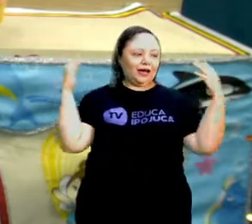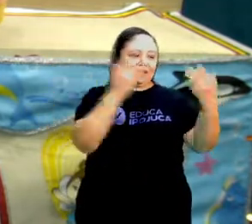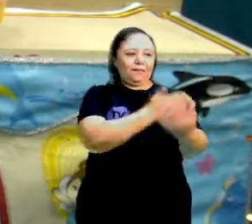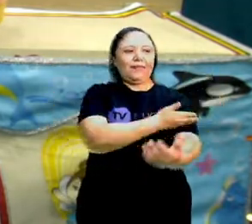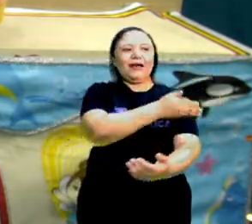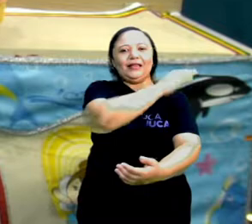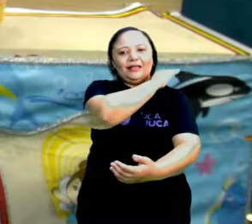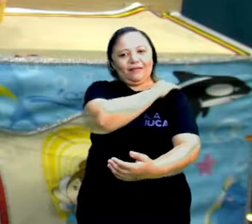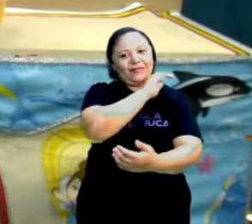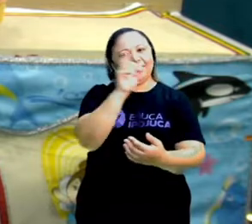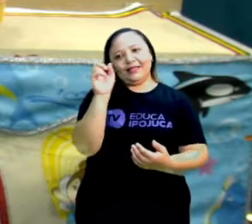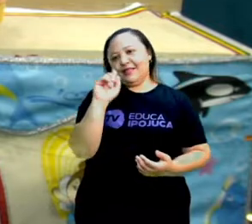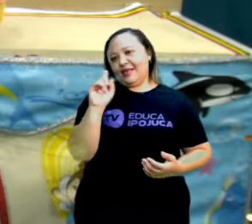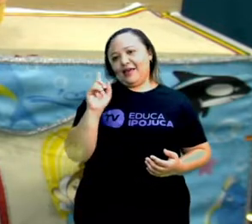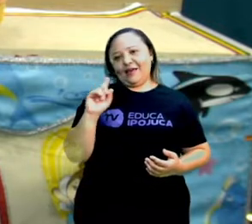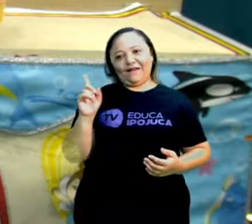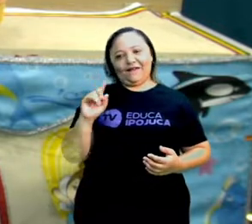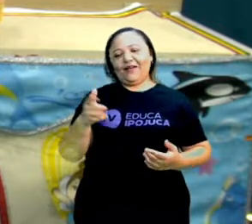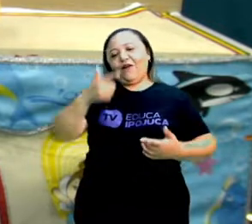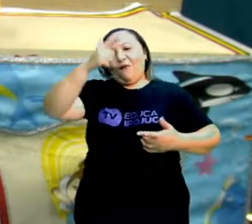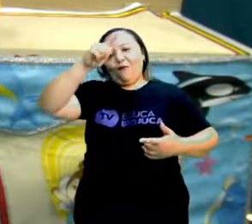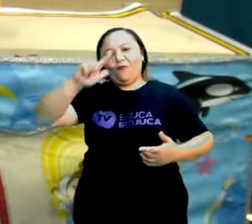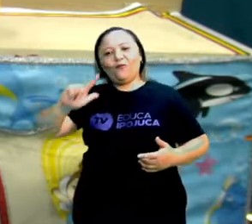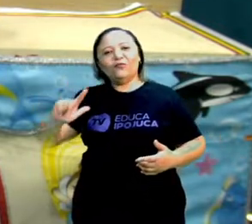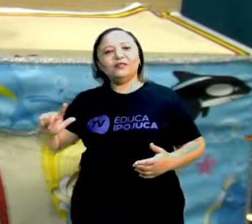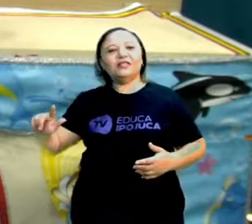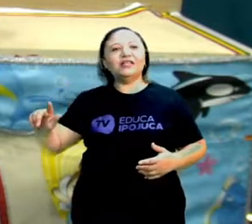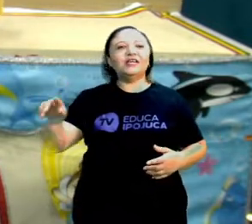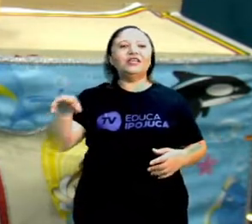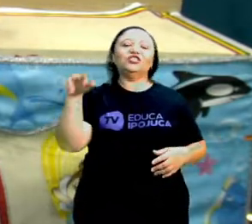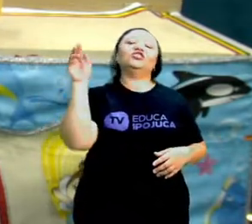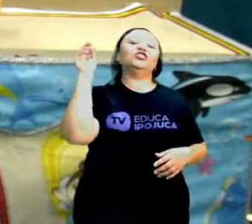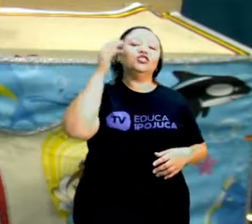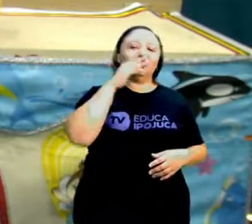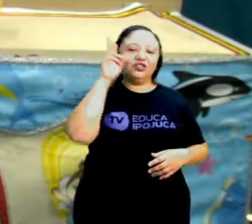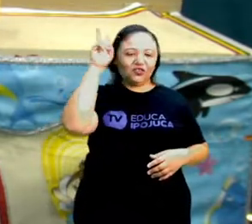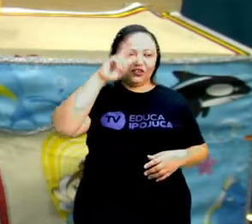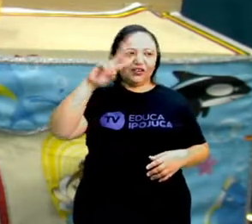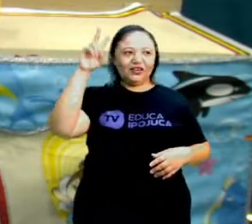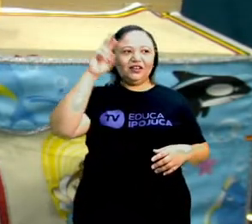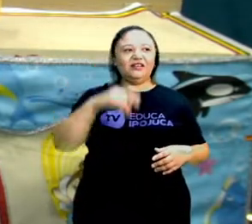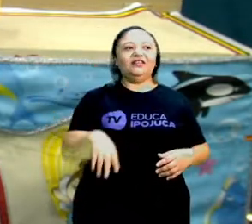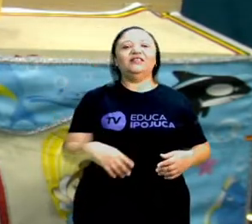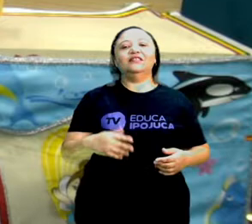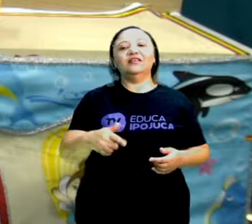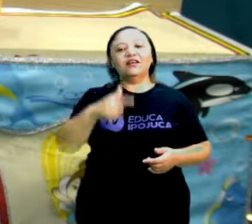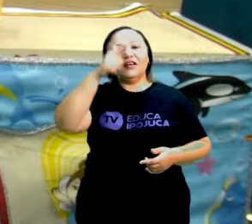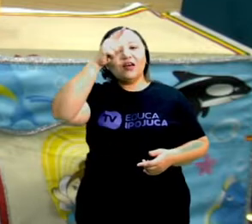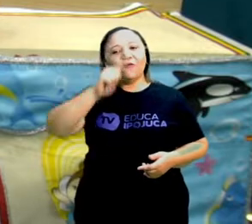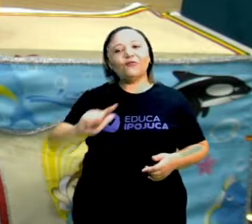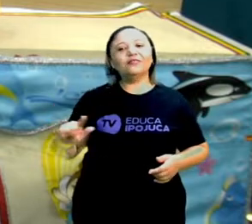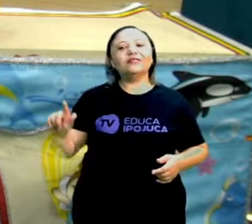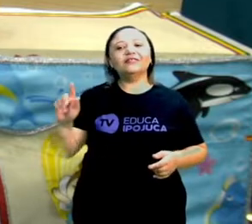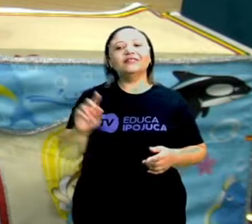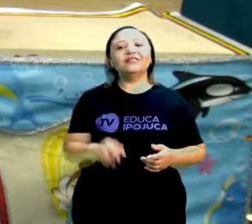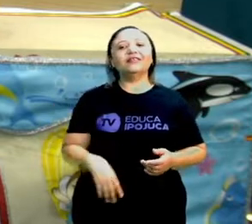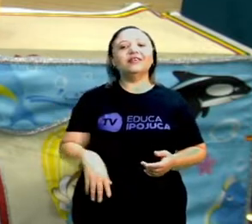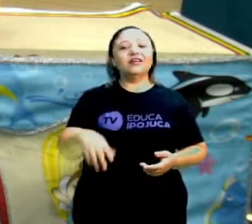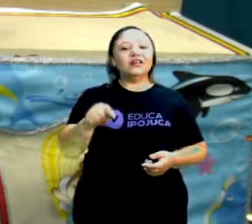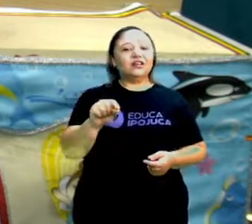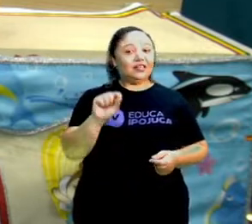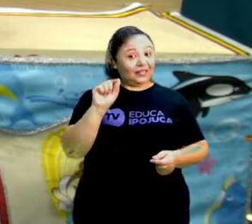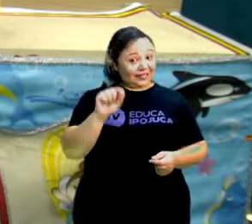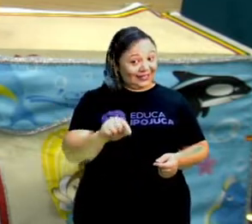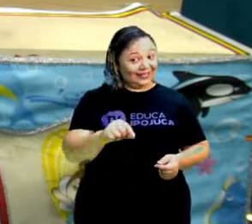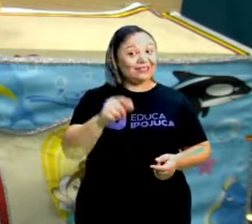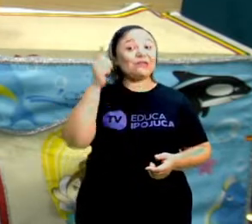Branca de Neve é outra história, leiturinha. É, mas o anão é o mesmo? Não, também não. É outros. E conseguiu achar outros